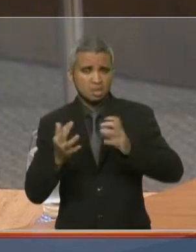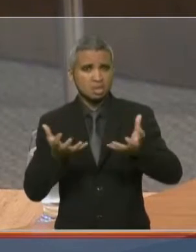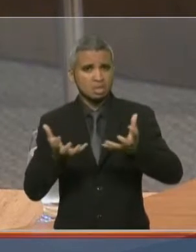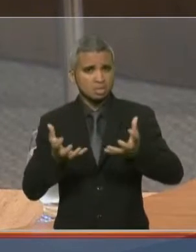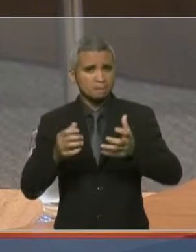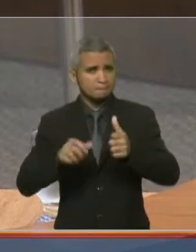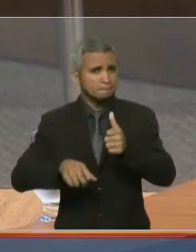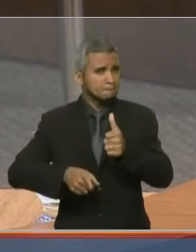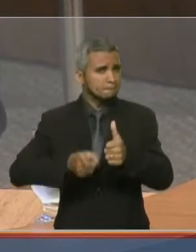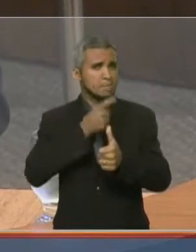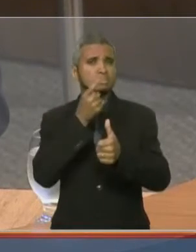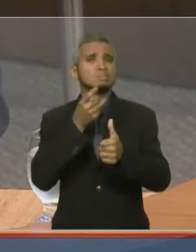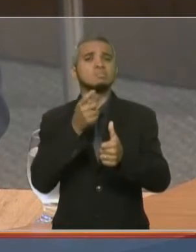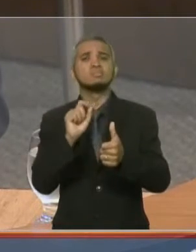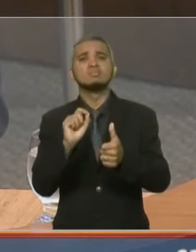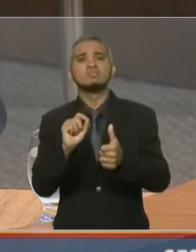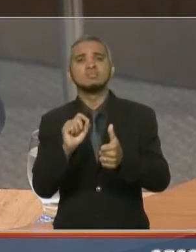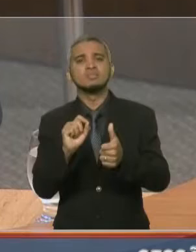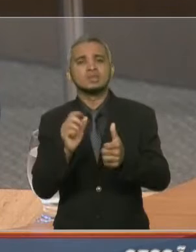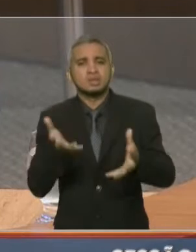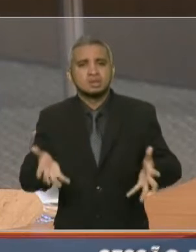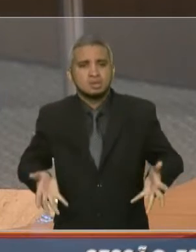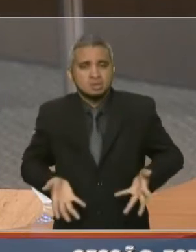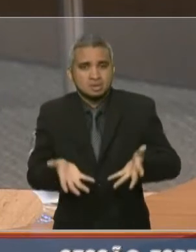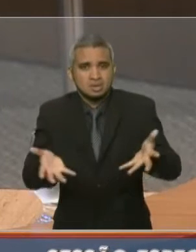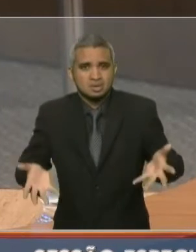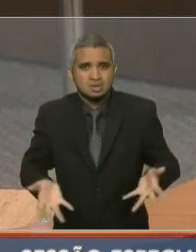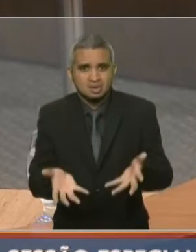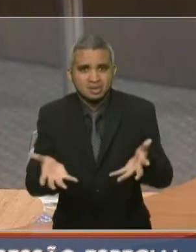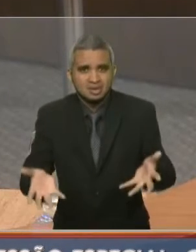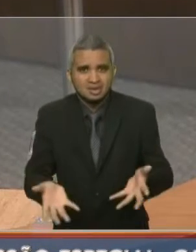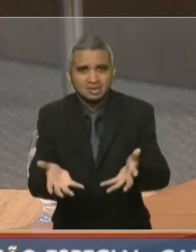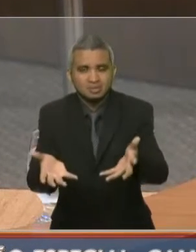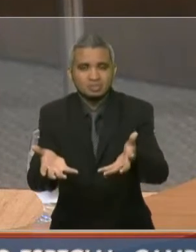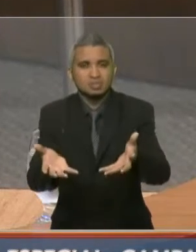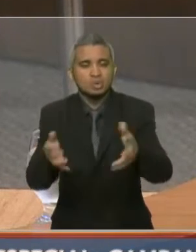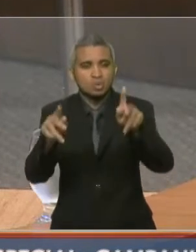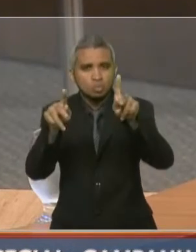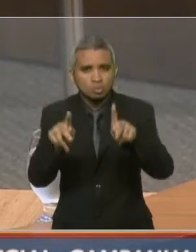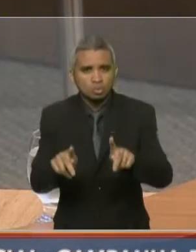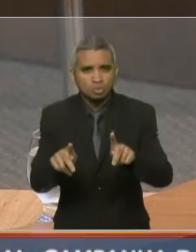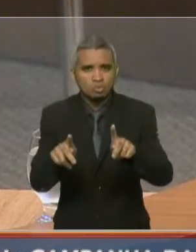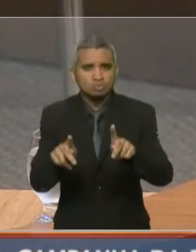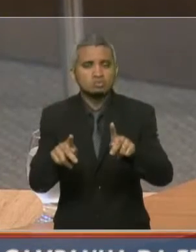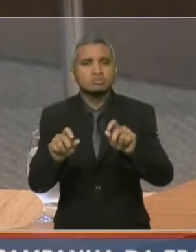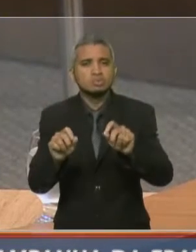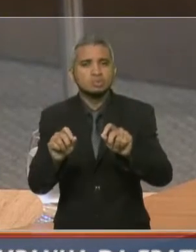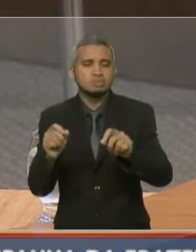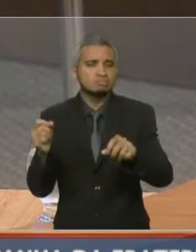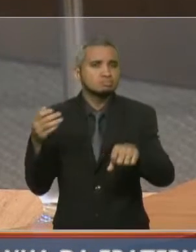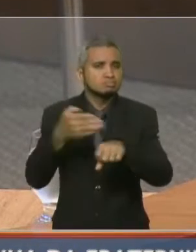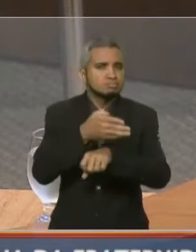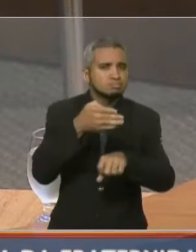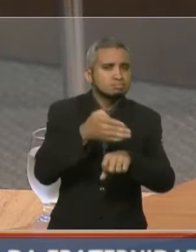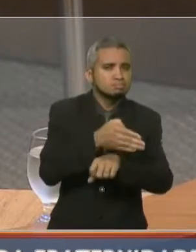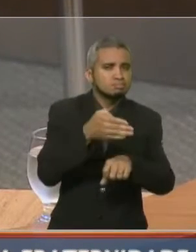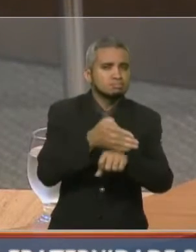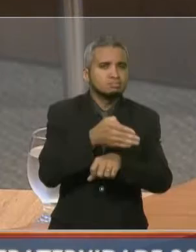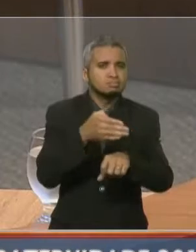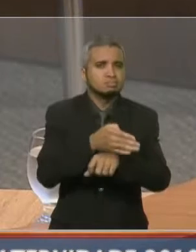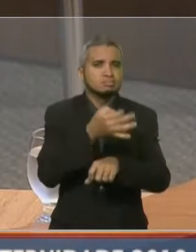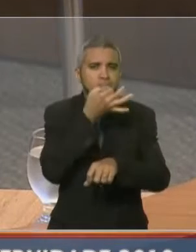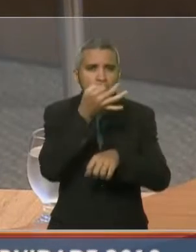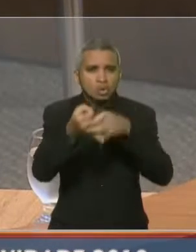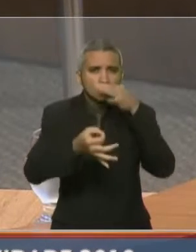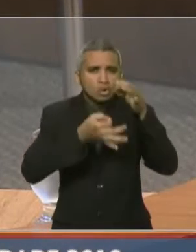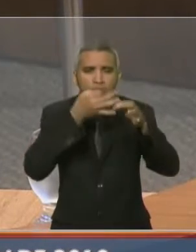primeiro lugar, estimular a participação do nosso povo nas políticas públicas. Nós sabemos muito